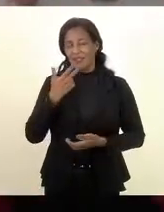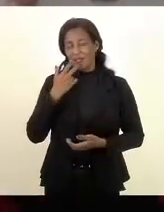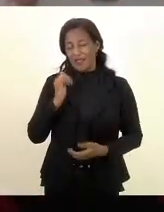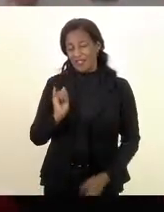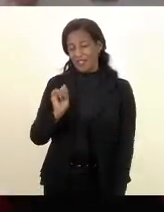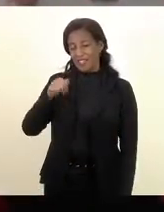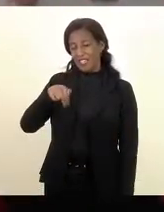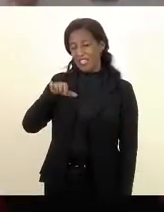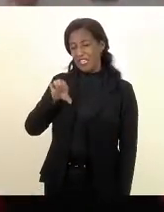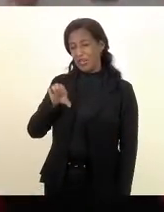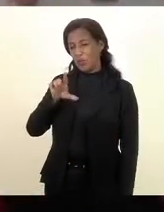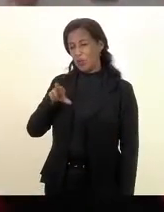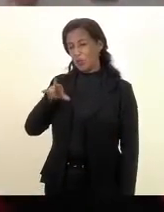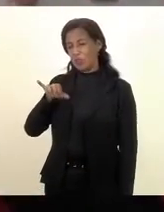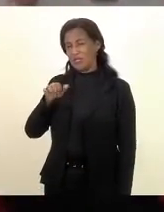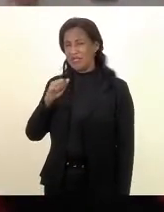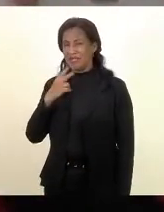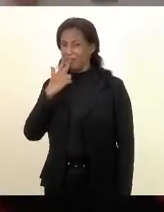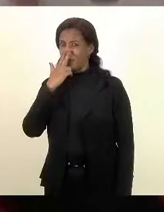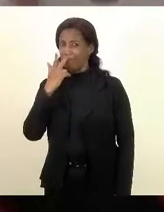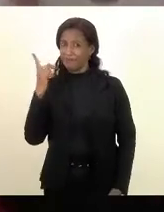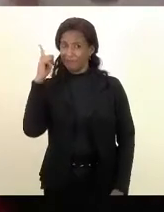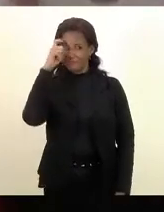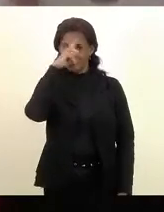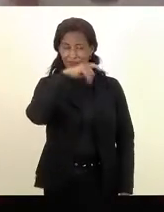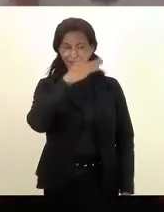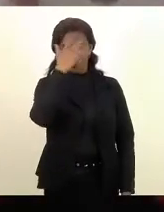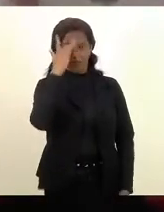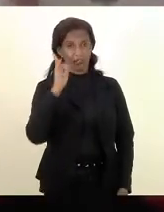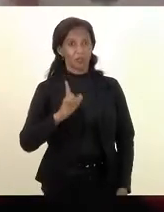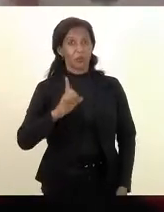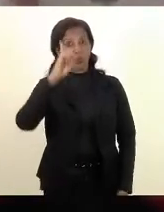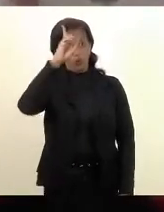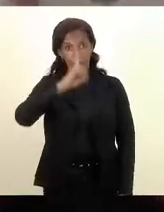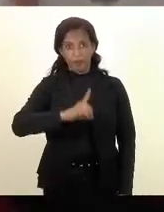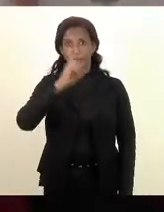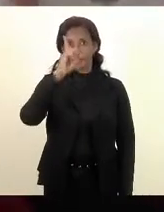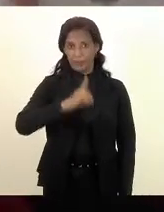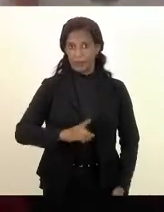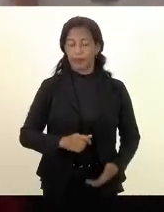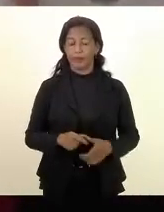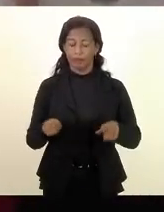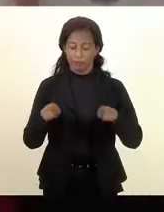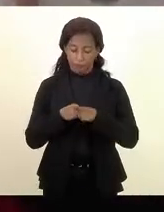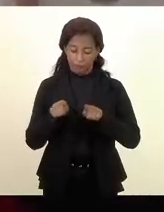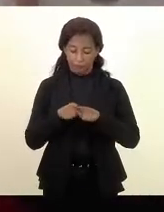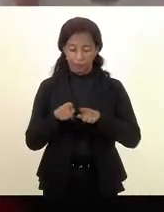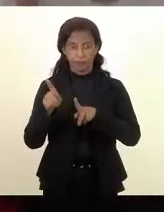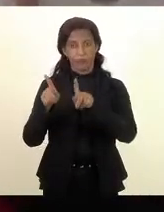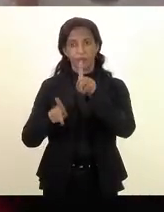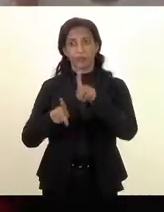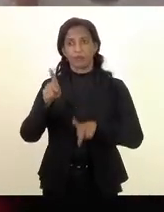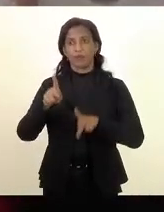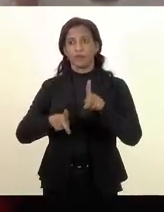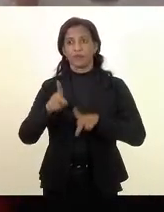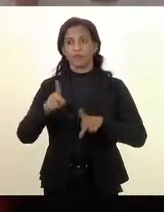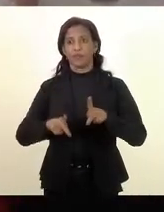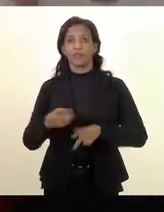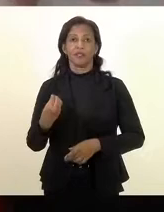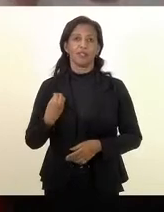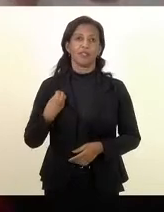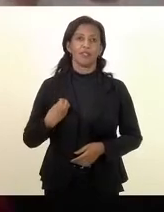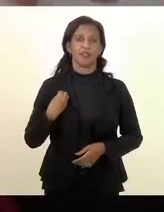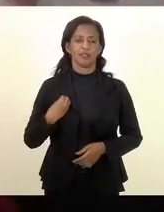abjeta eu diria sobre as pessoas com deficiência e as populações que